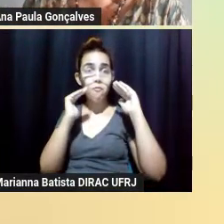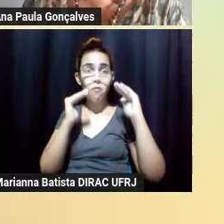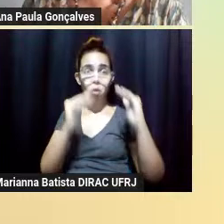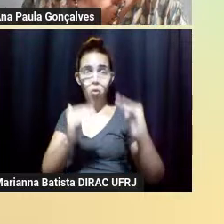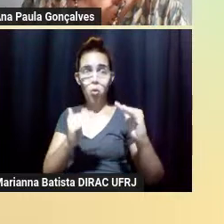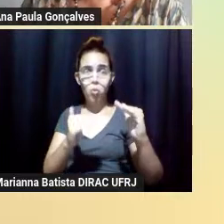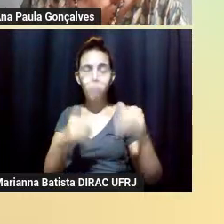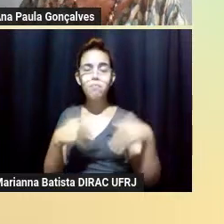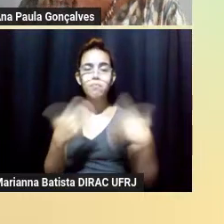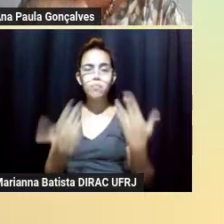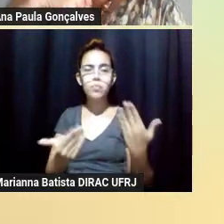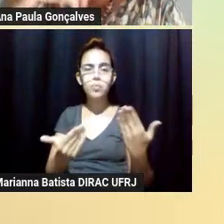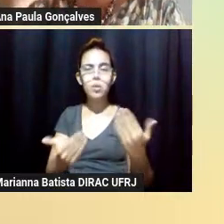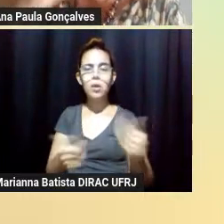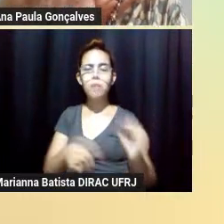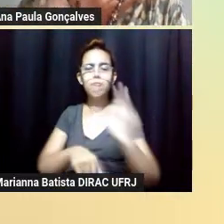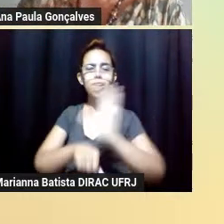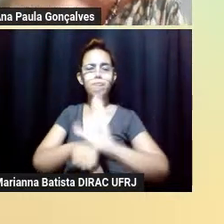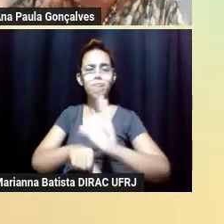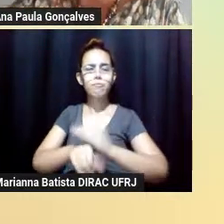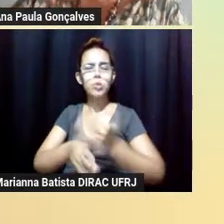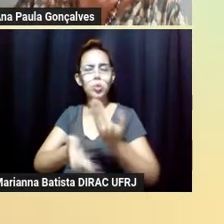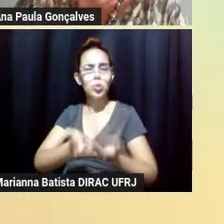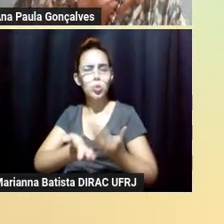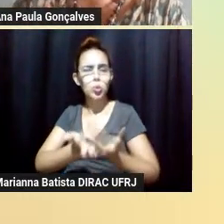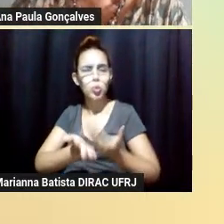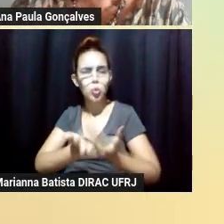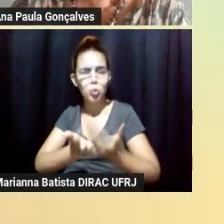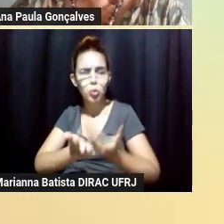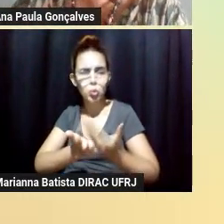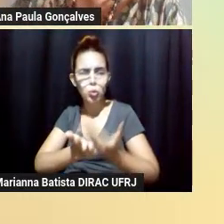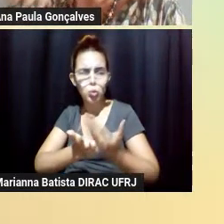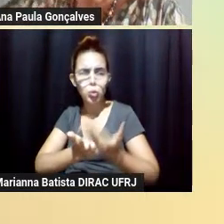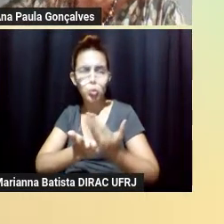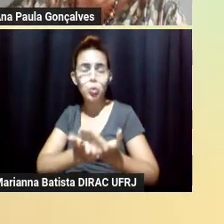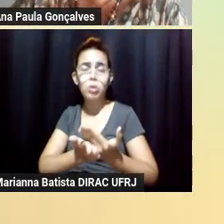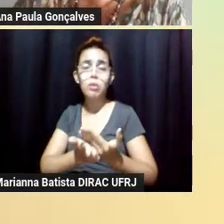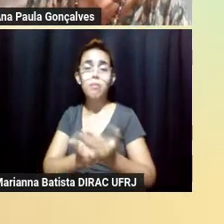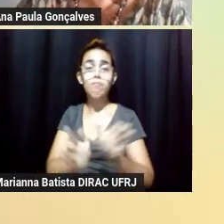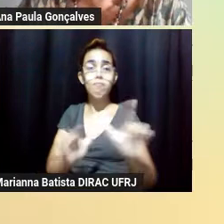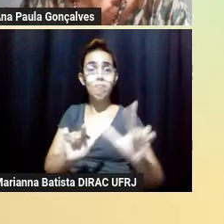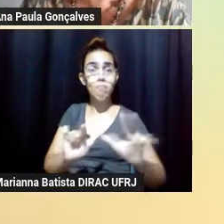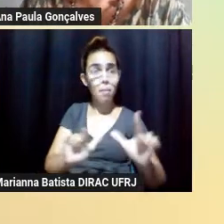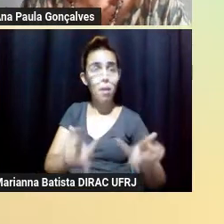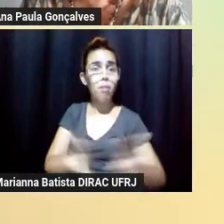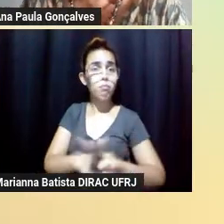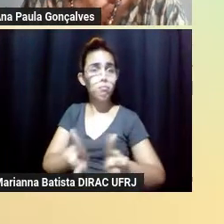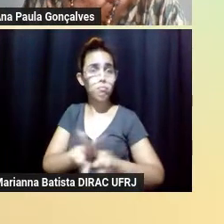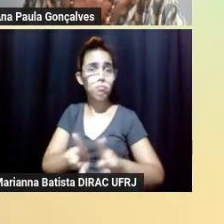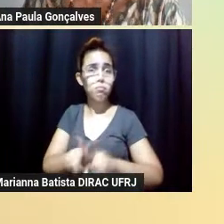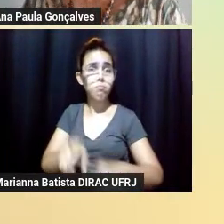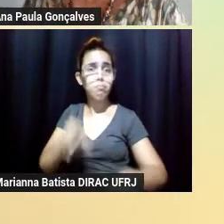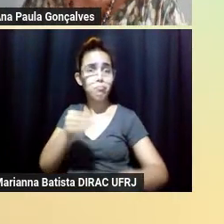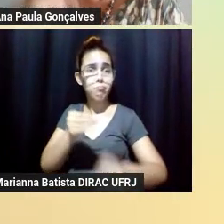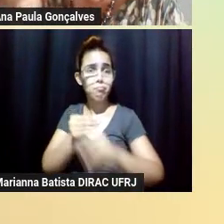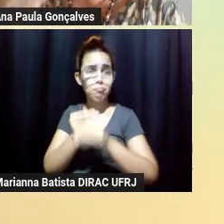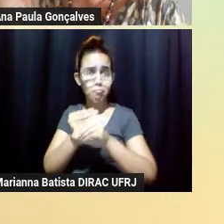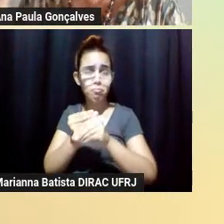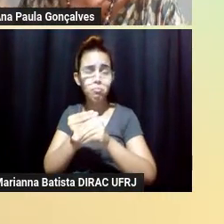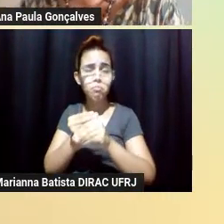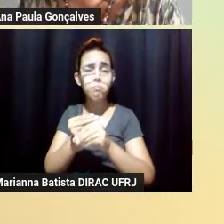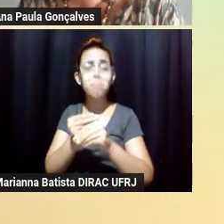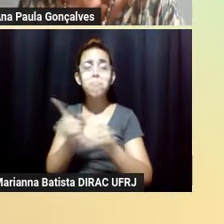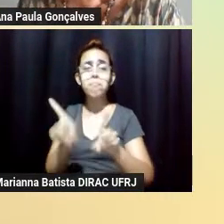na área de programação, trabalho esse que me manteve, né, pagou o meu cursinho, me manteve nos primeiros períodos da universidade, eu